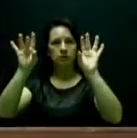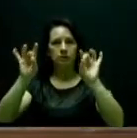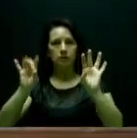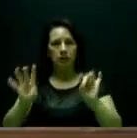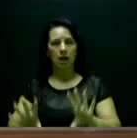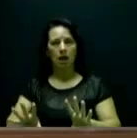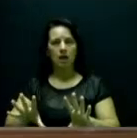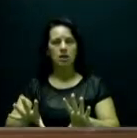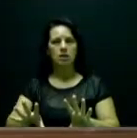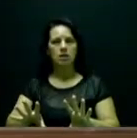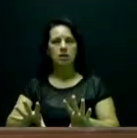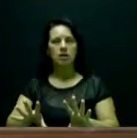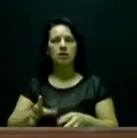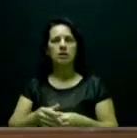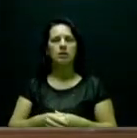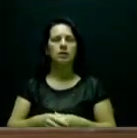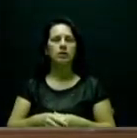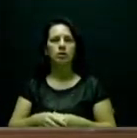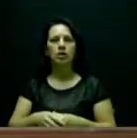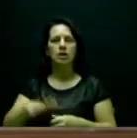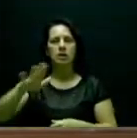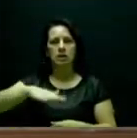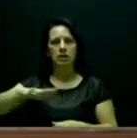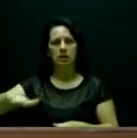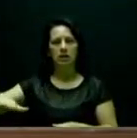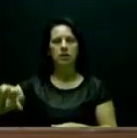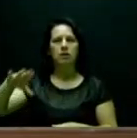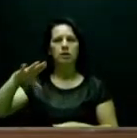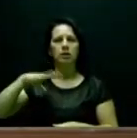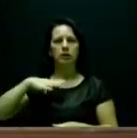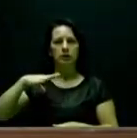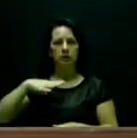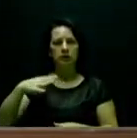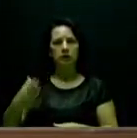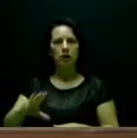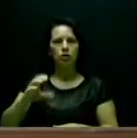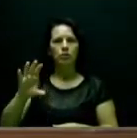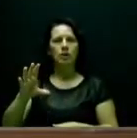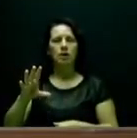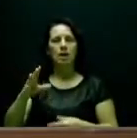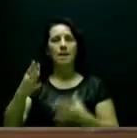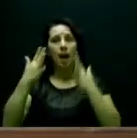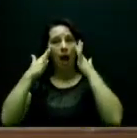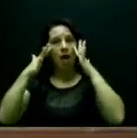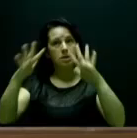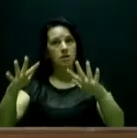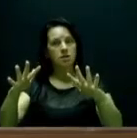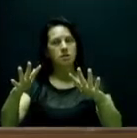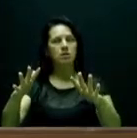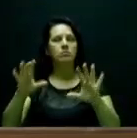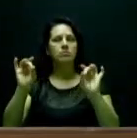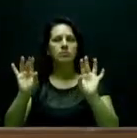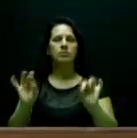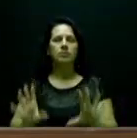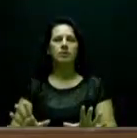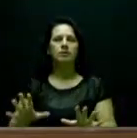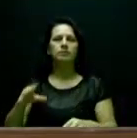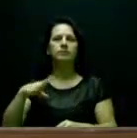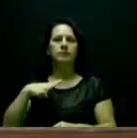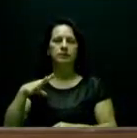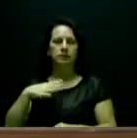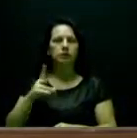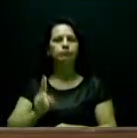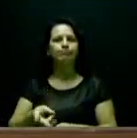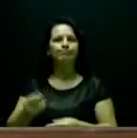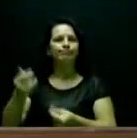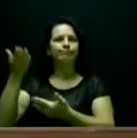excepcionais, deficientes, as crianças do município que precisam de um carinho, uma atenção especial, realmente é uma cidade que sempre